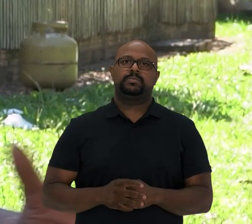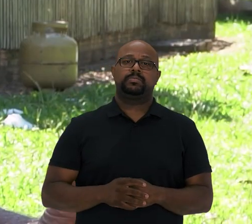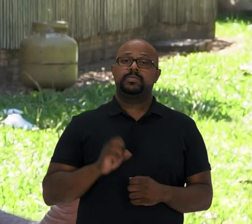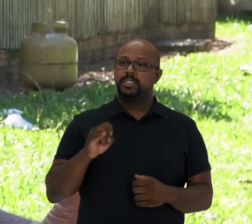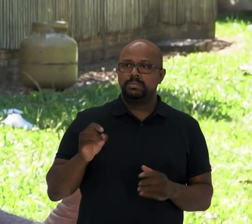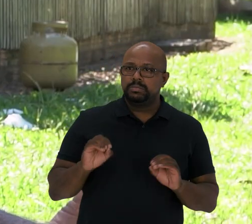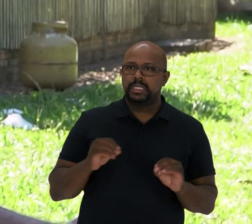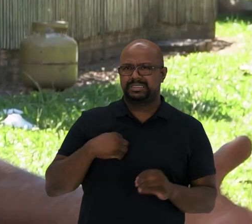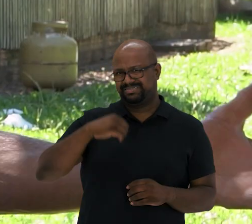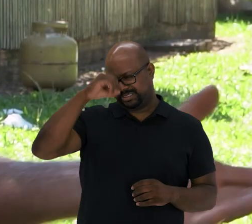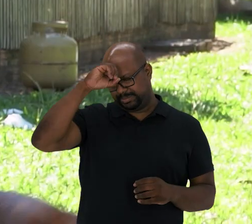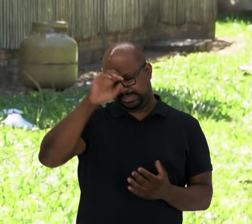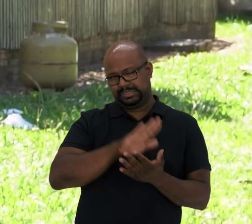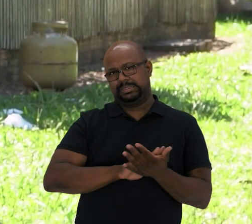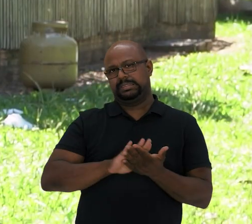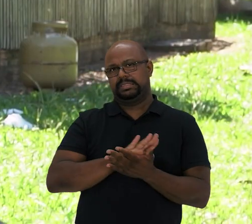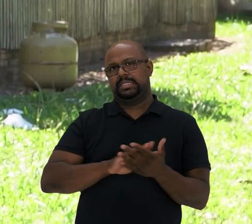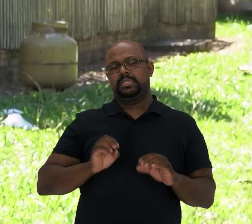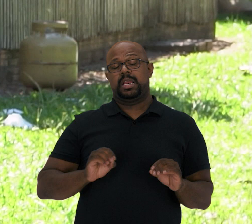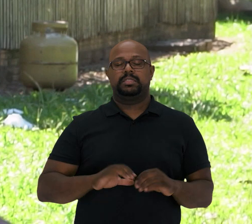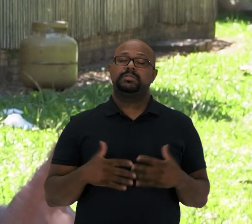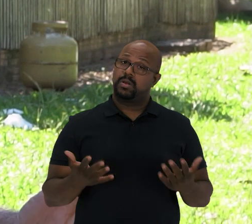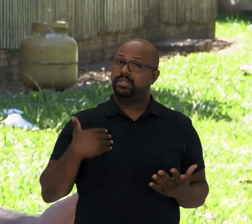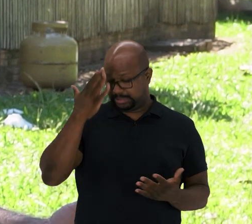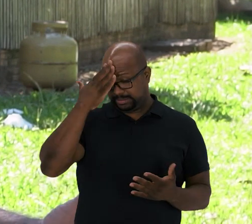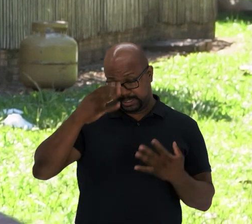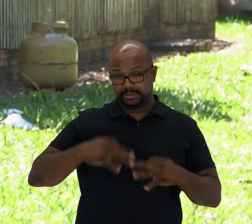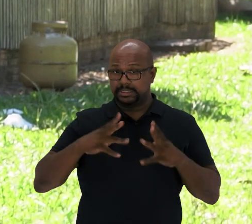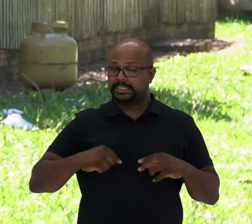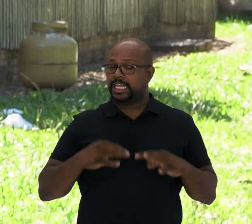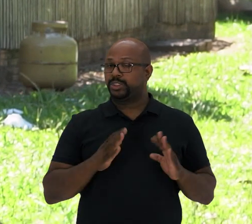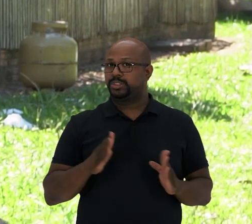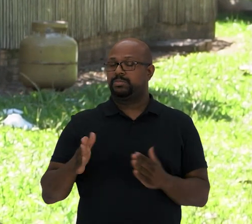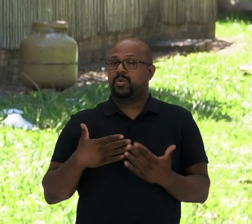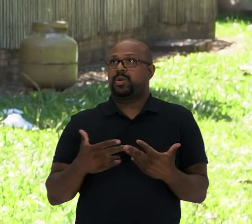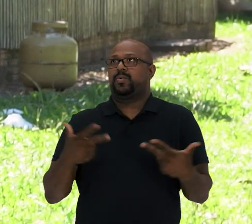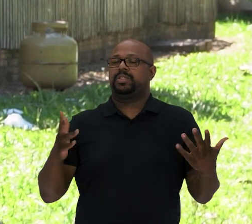Sim. E se não tivesse isso, eu não sabia nada. Né? Então, serviu para alguma coisa.